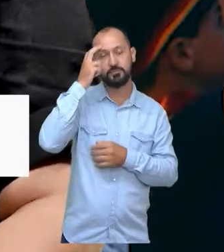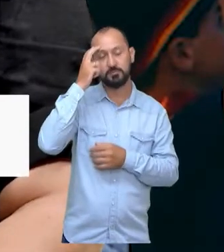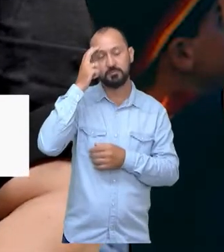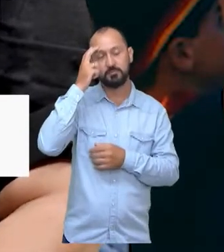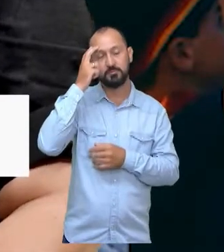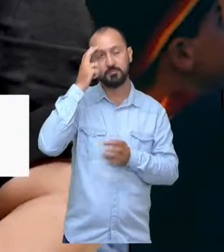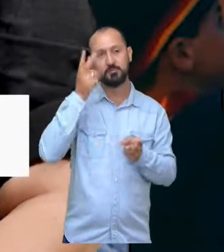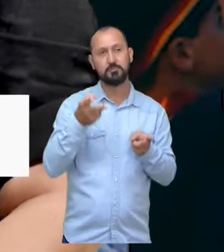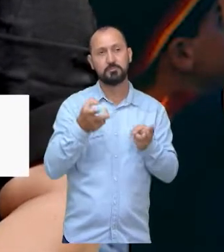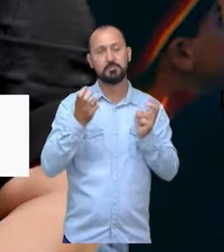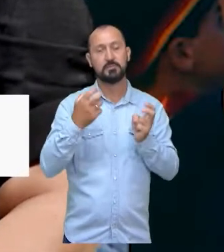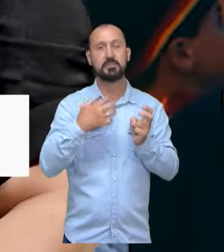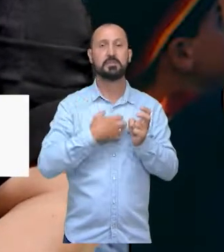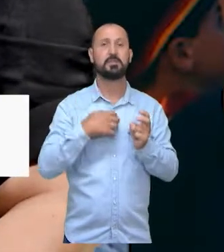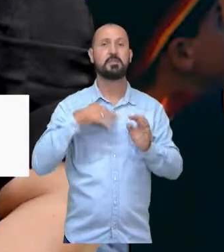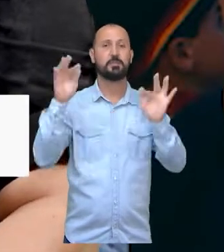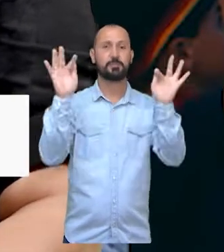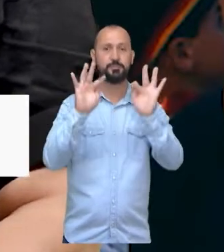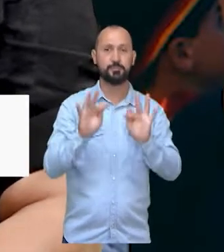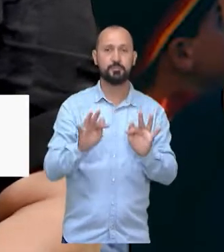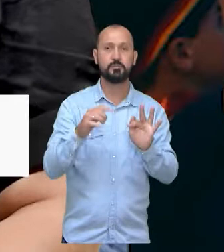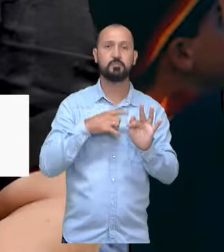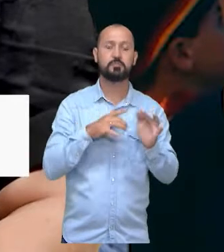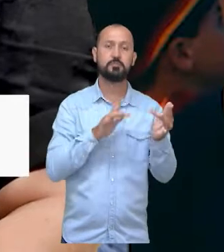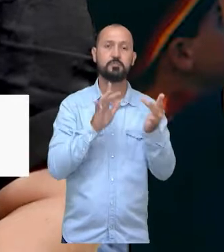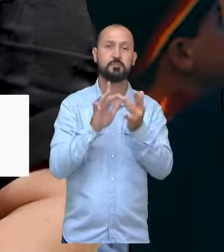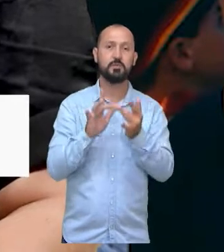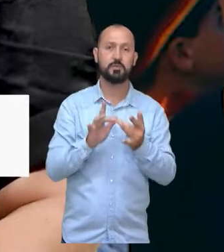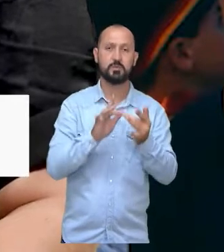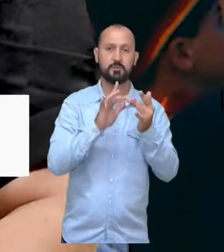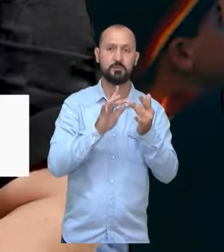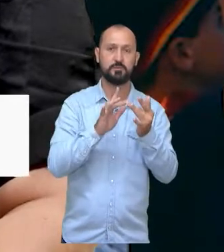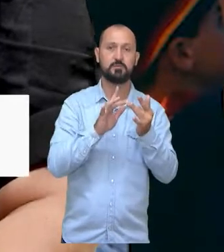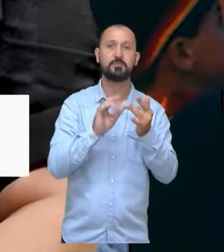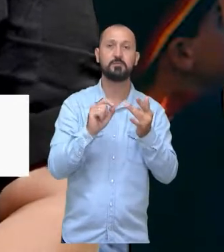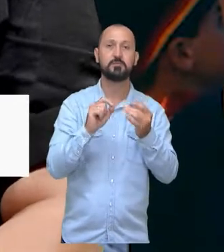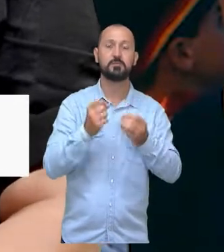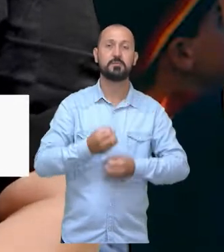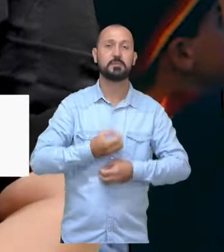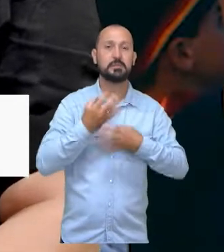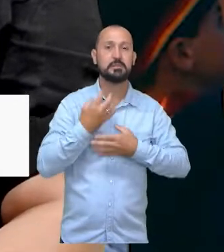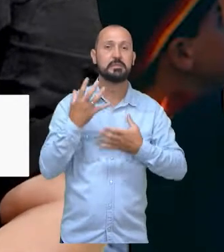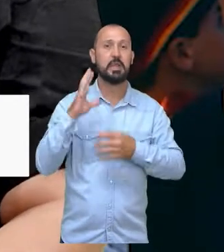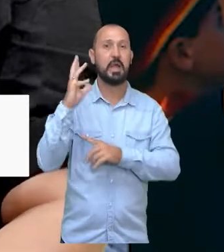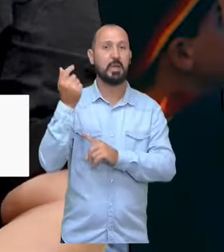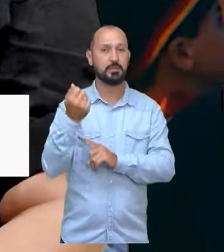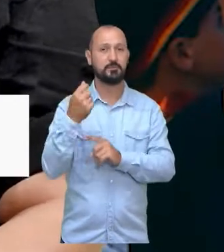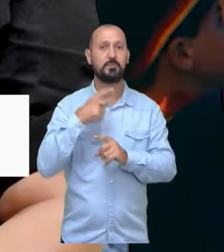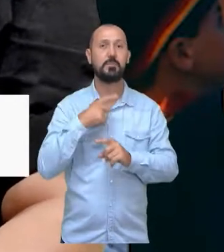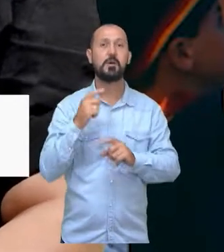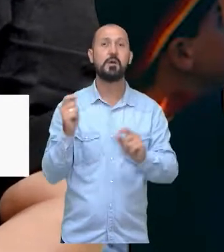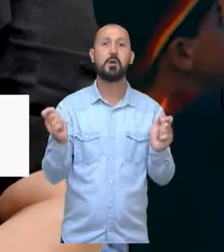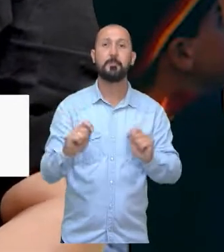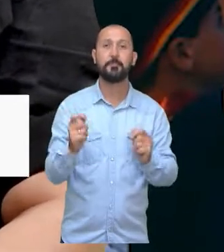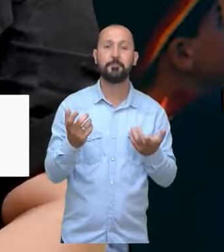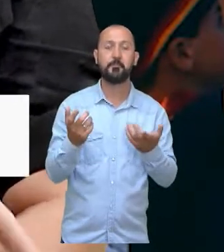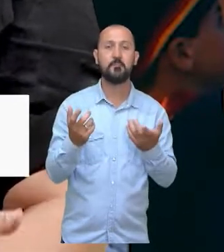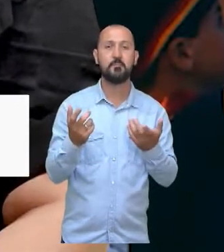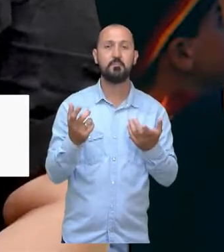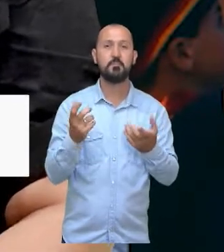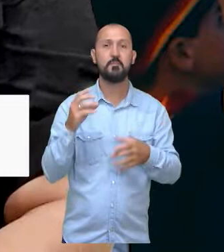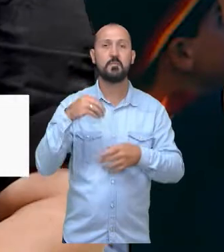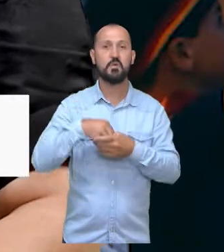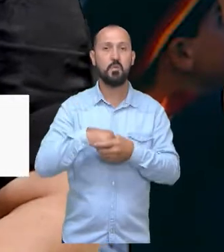mais felizes, né, de ter contato com essas expressões de arte, de terem podido estar